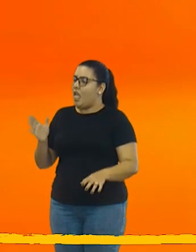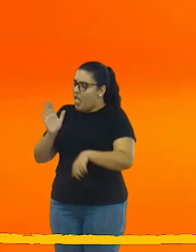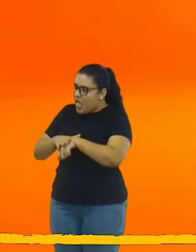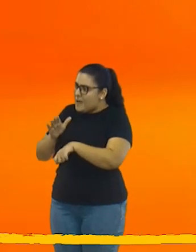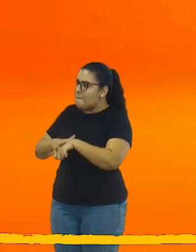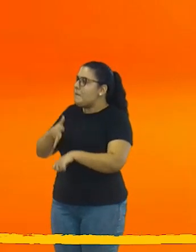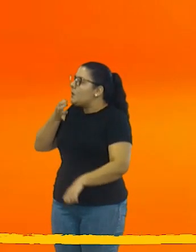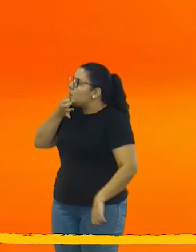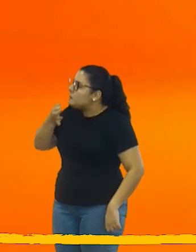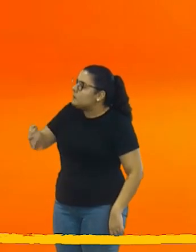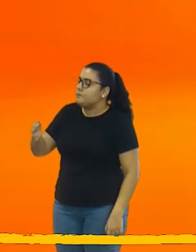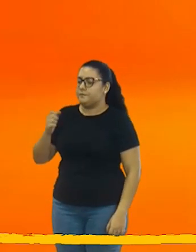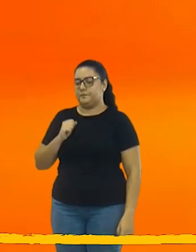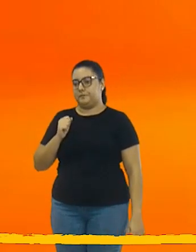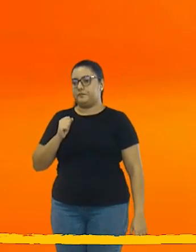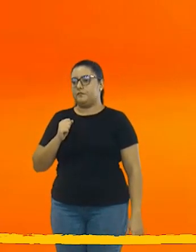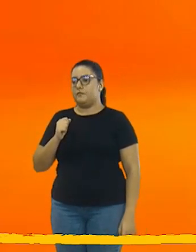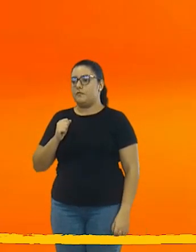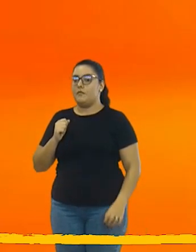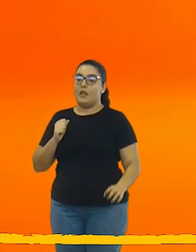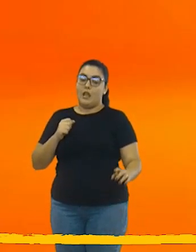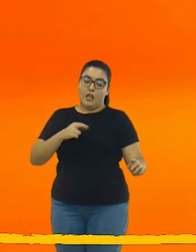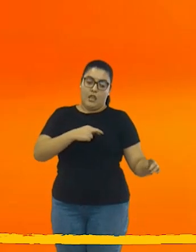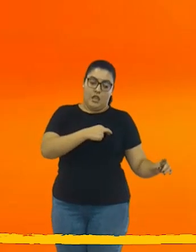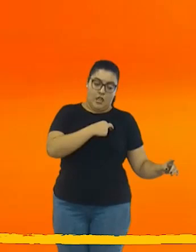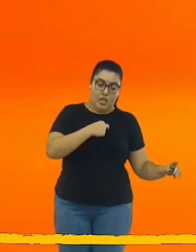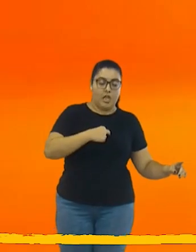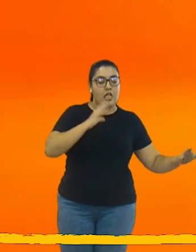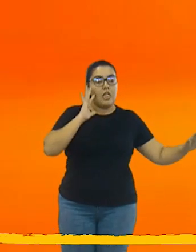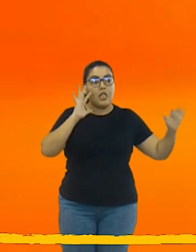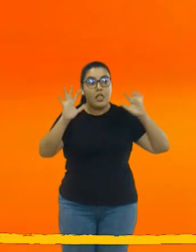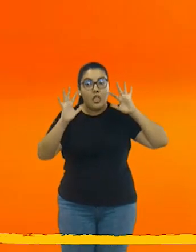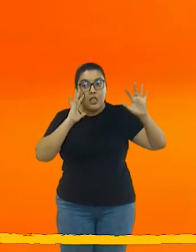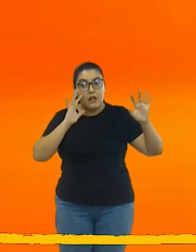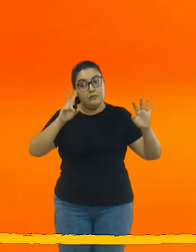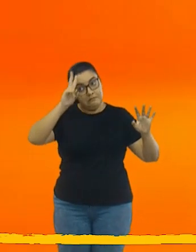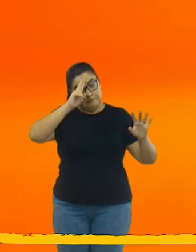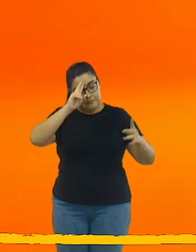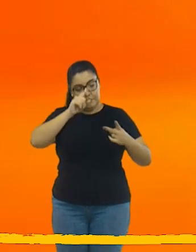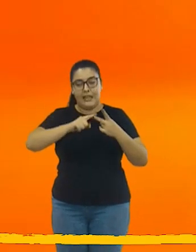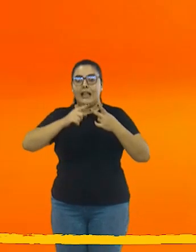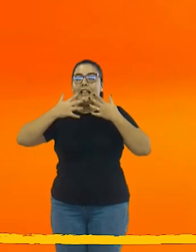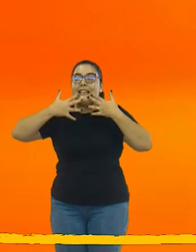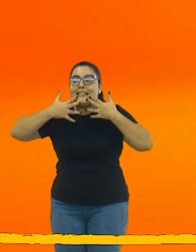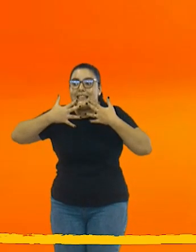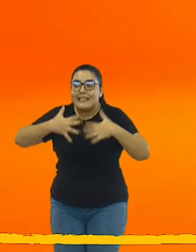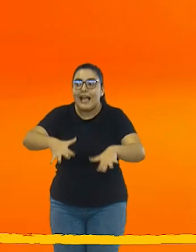Criticidade. Regionalismo romântico, idealização. Regionalismo naturalista,